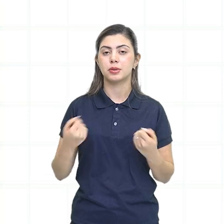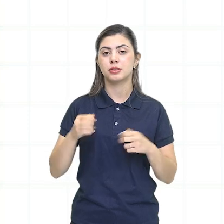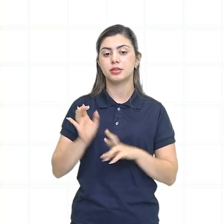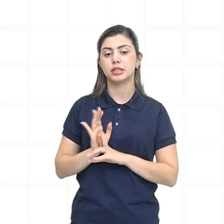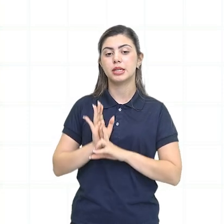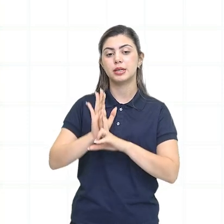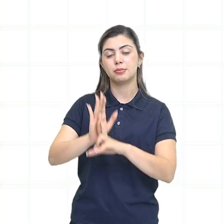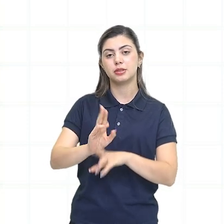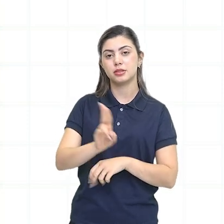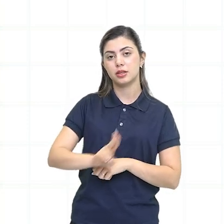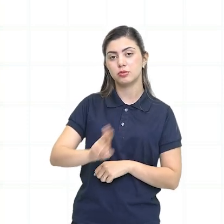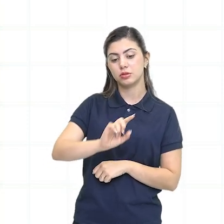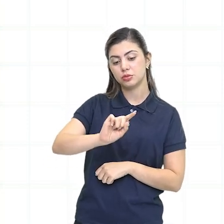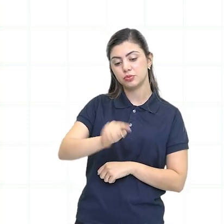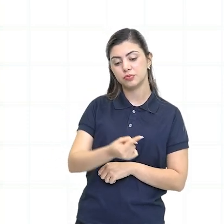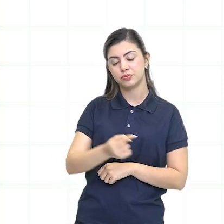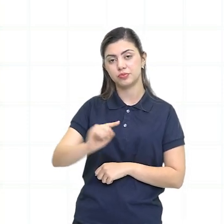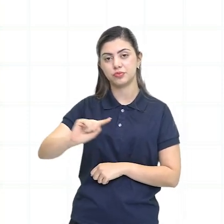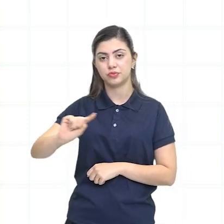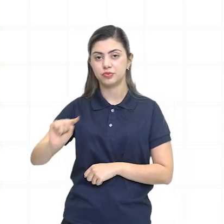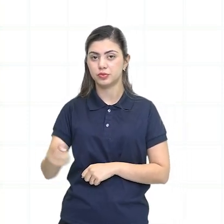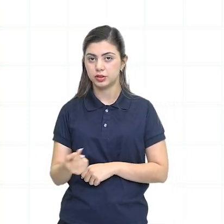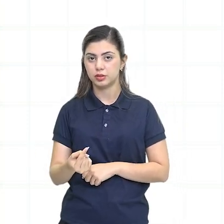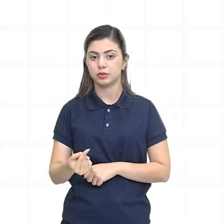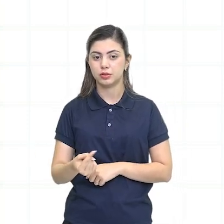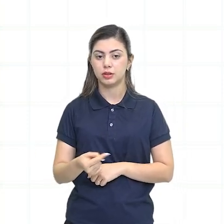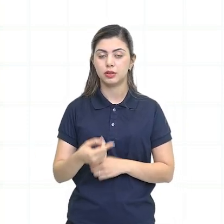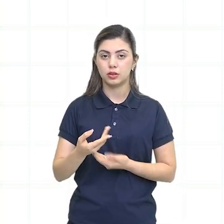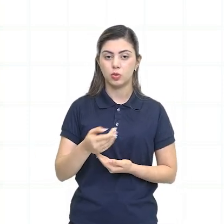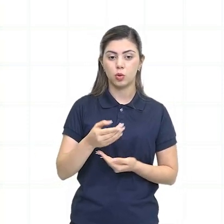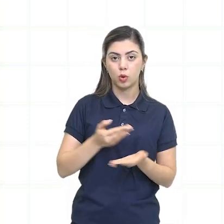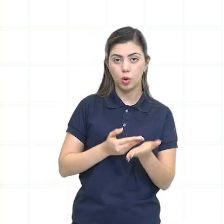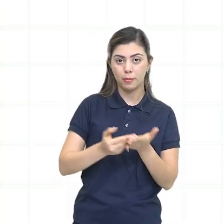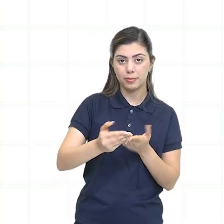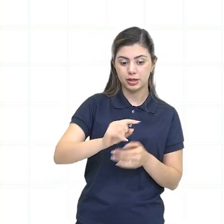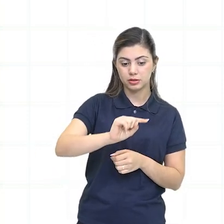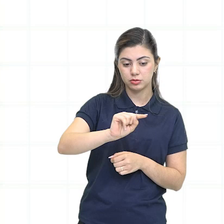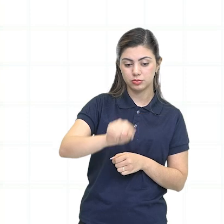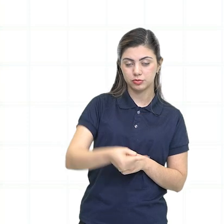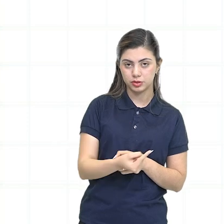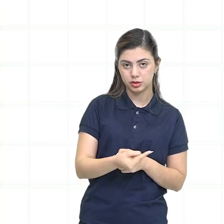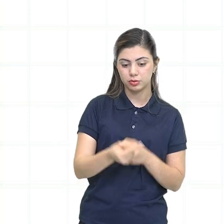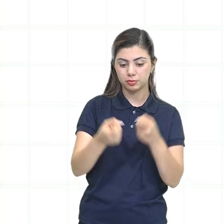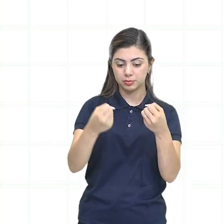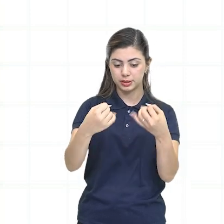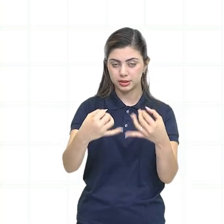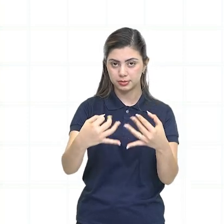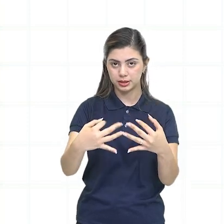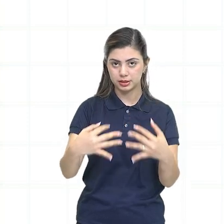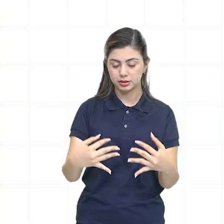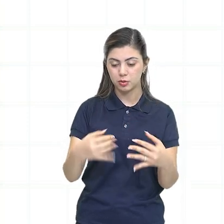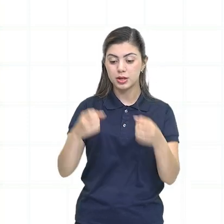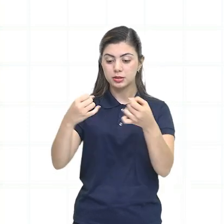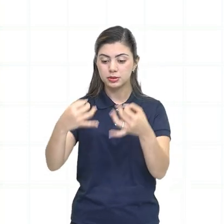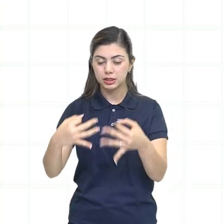representado através das vírgulas. Uma abre, né, para eu iniciar a explicação,